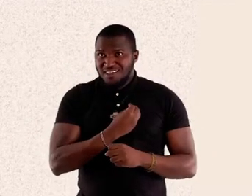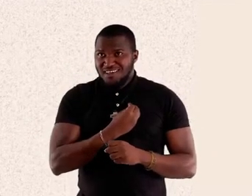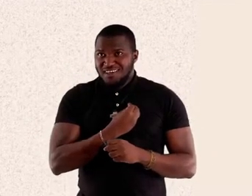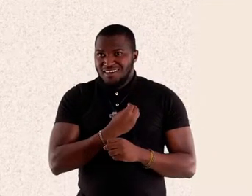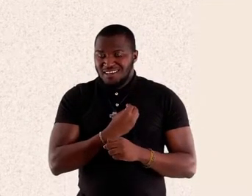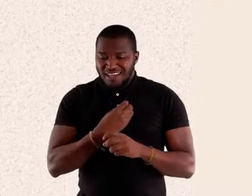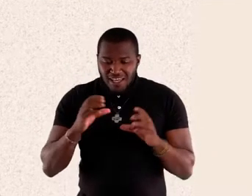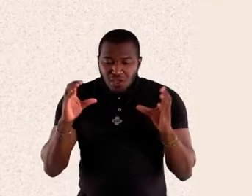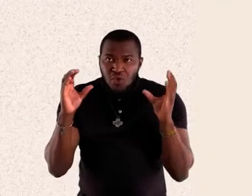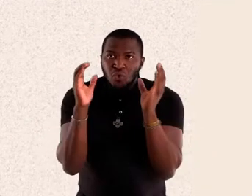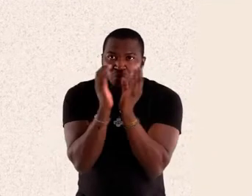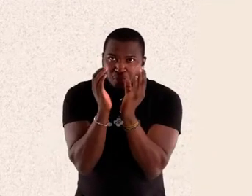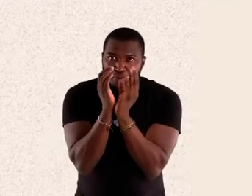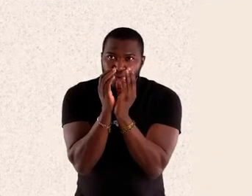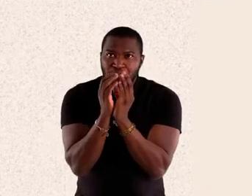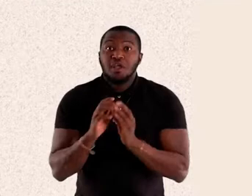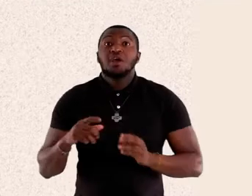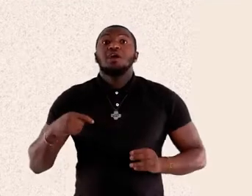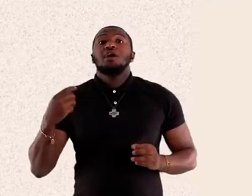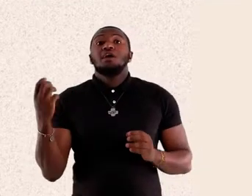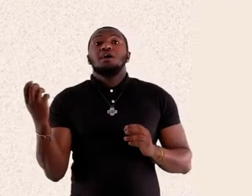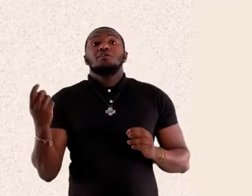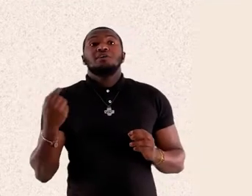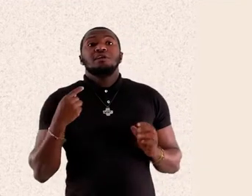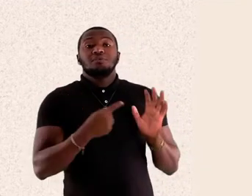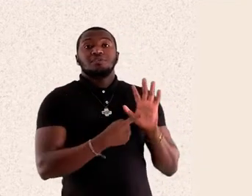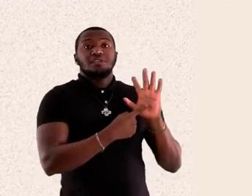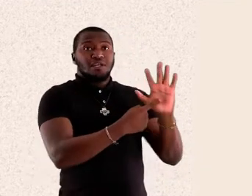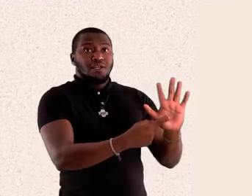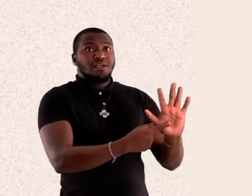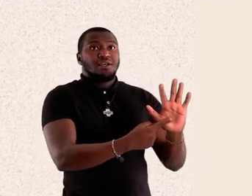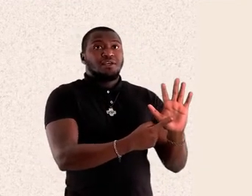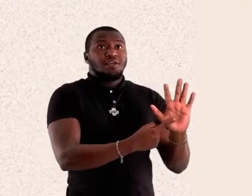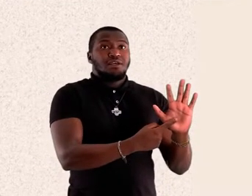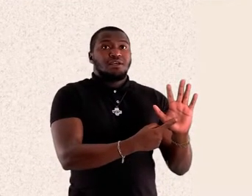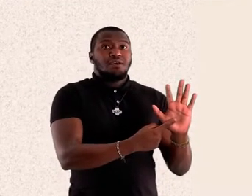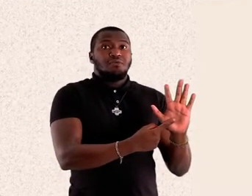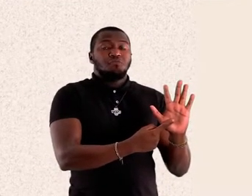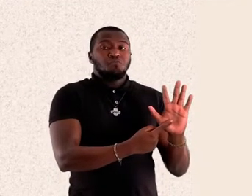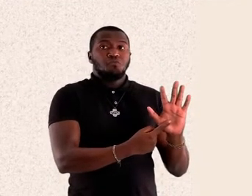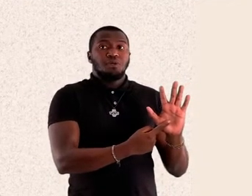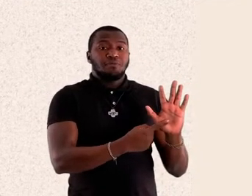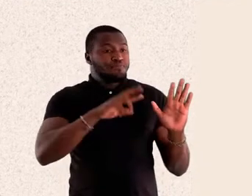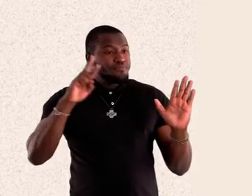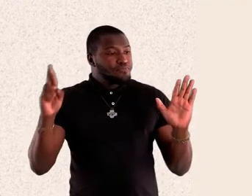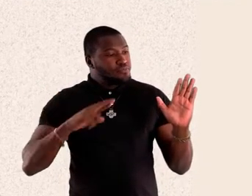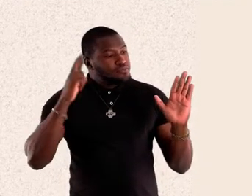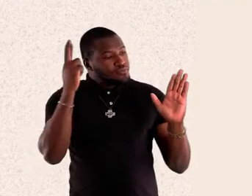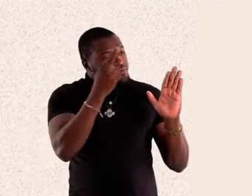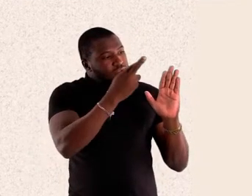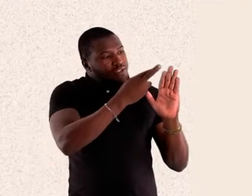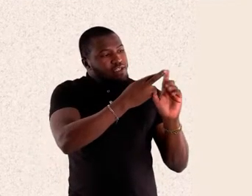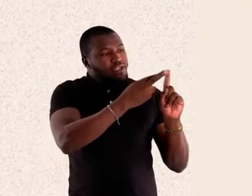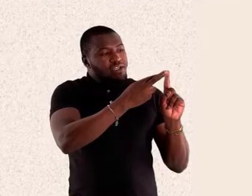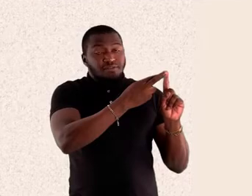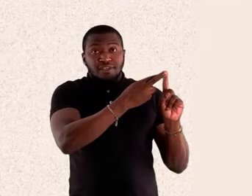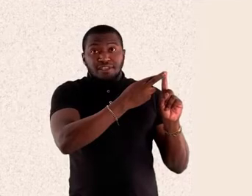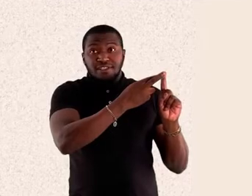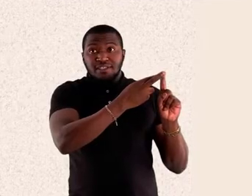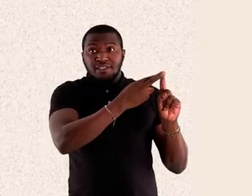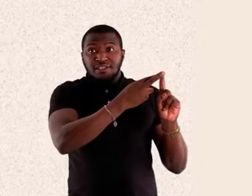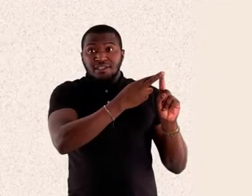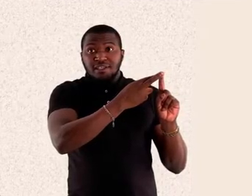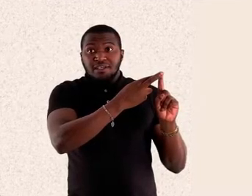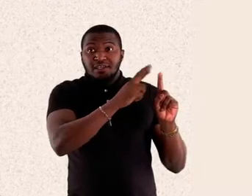neurociência mesmo eu só queria trazer essa referência que é uma referência base para essa minha fala né um